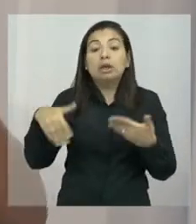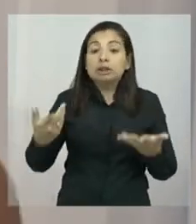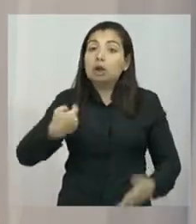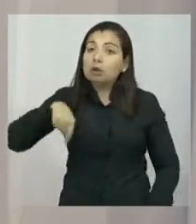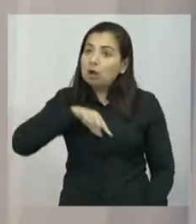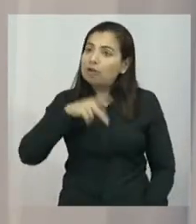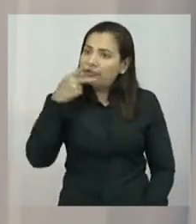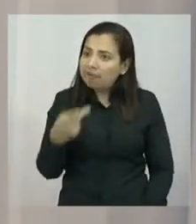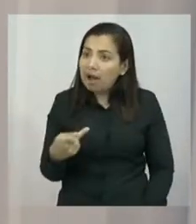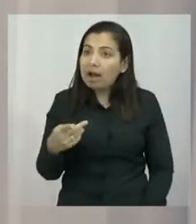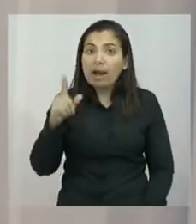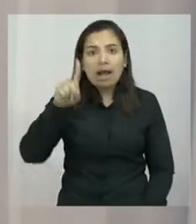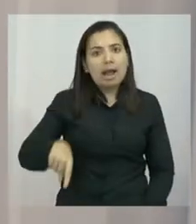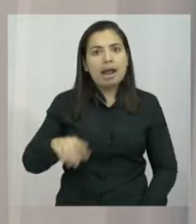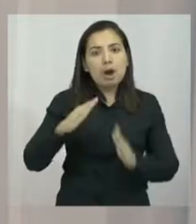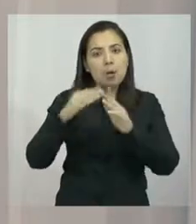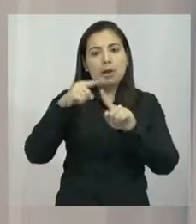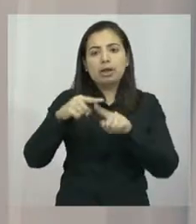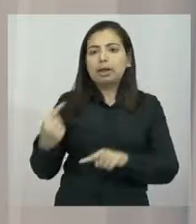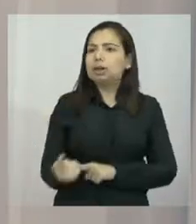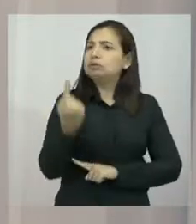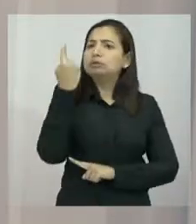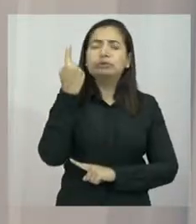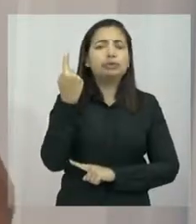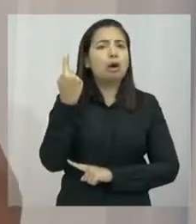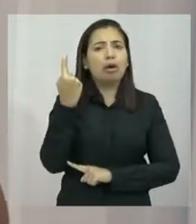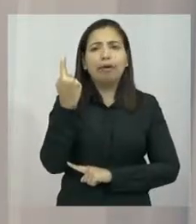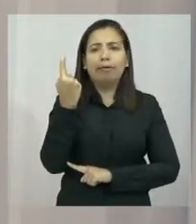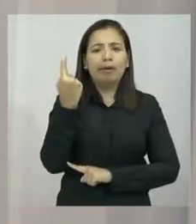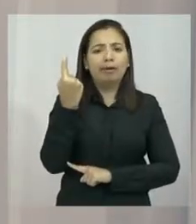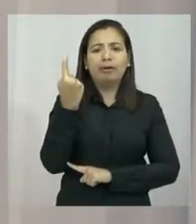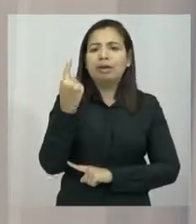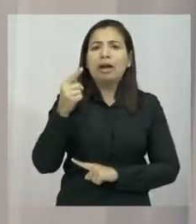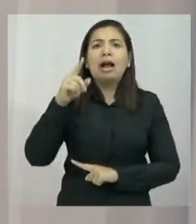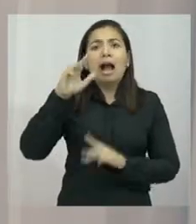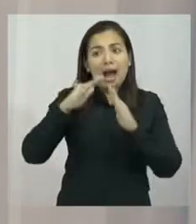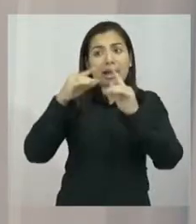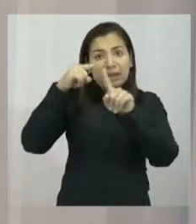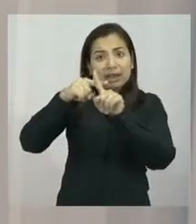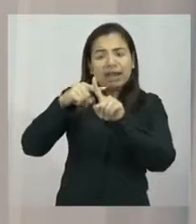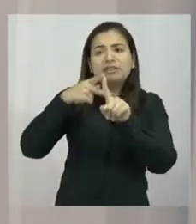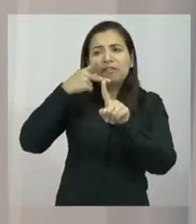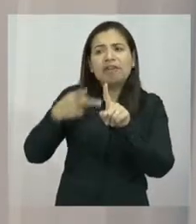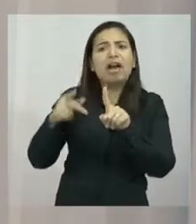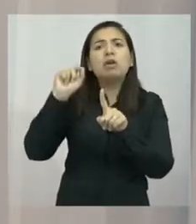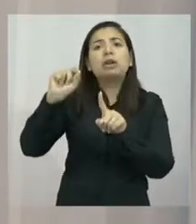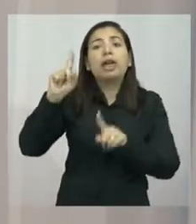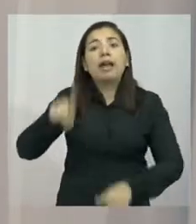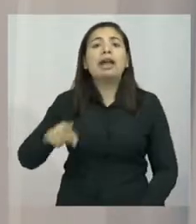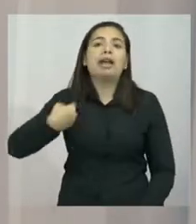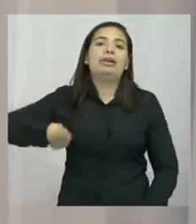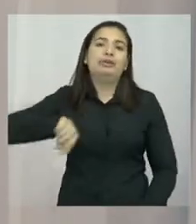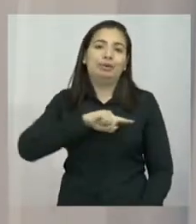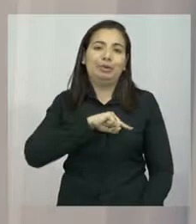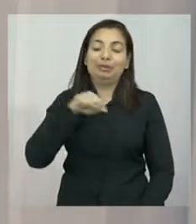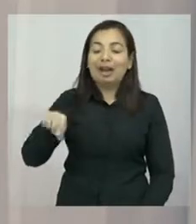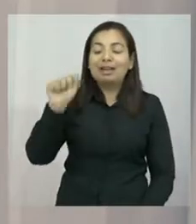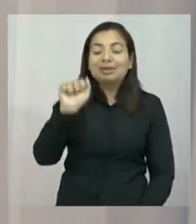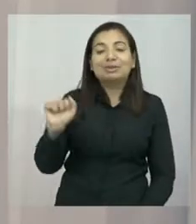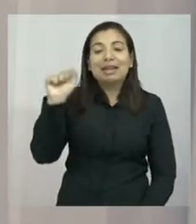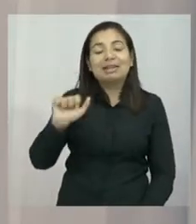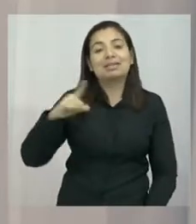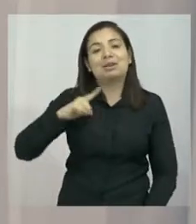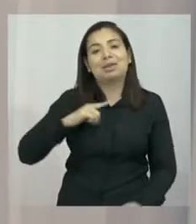uma igreja só. Quando se fala de igreja, a igreja somos nós. Ali a associação, ela está